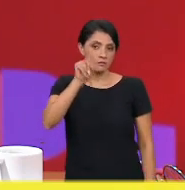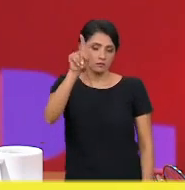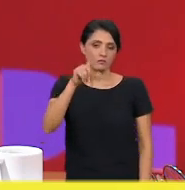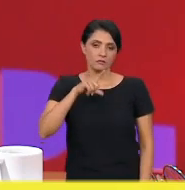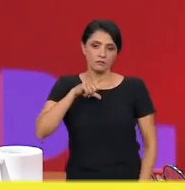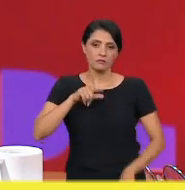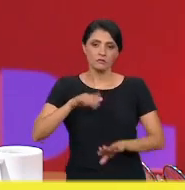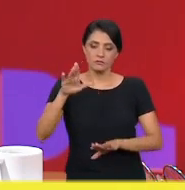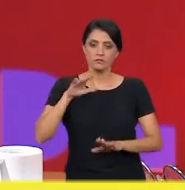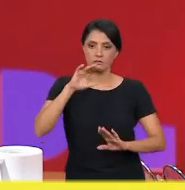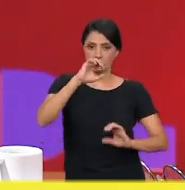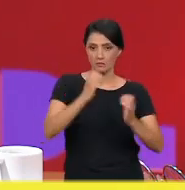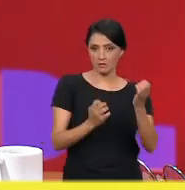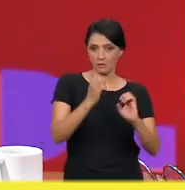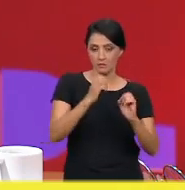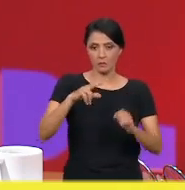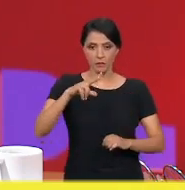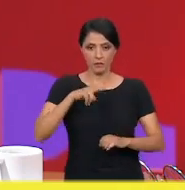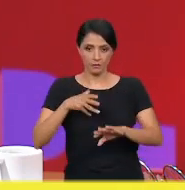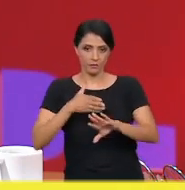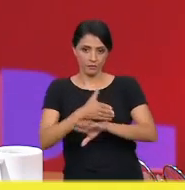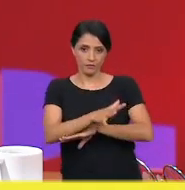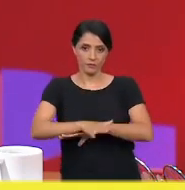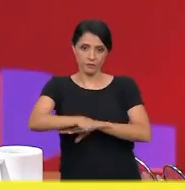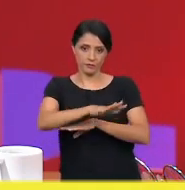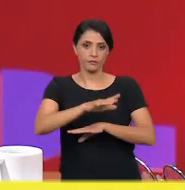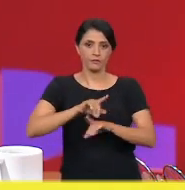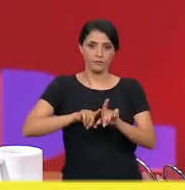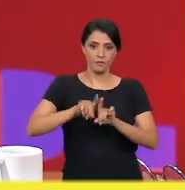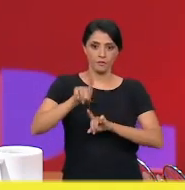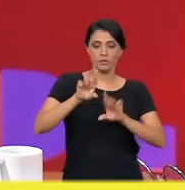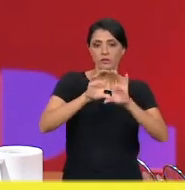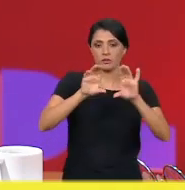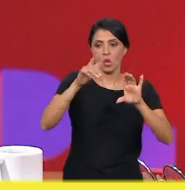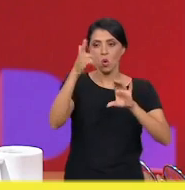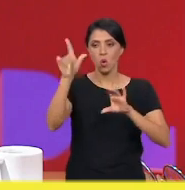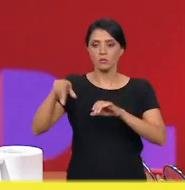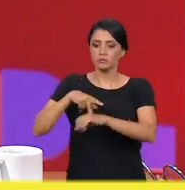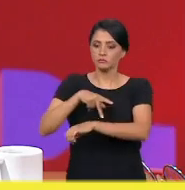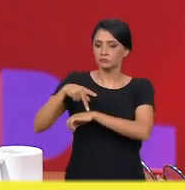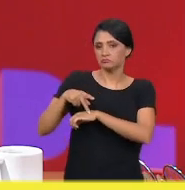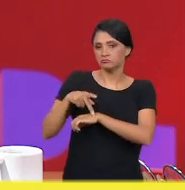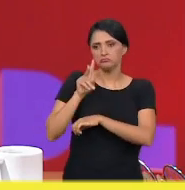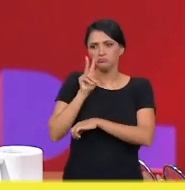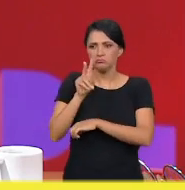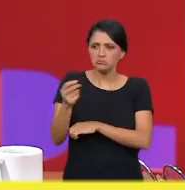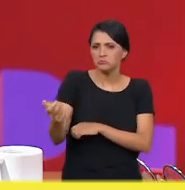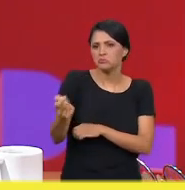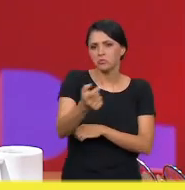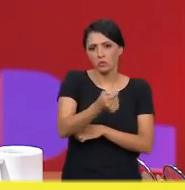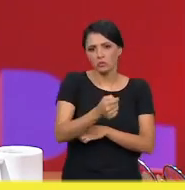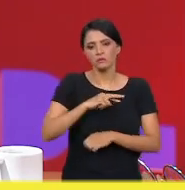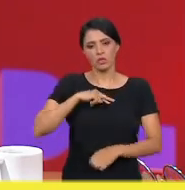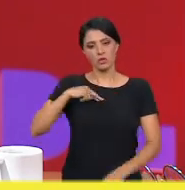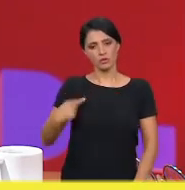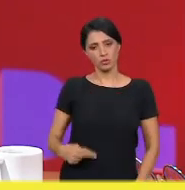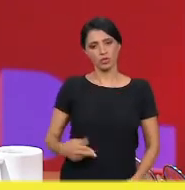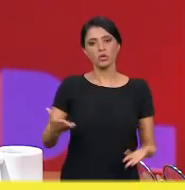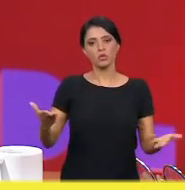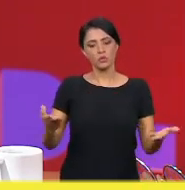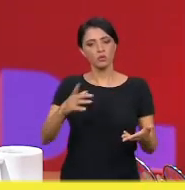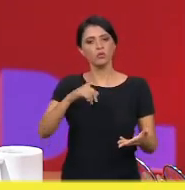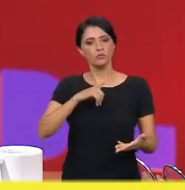a indústria privada entrando nesse setor espacial. Em outros países não vejo tanto. A China hoje